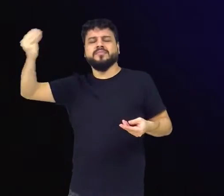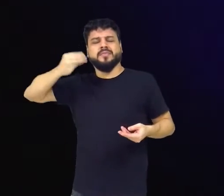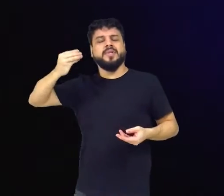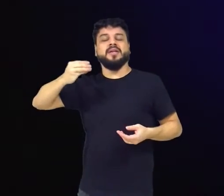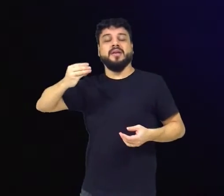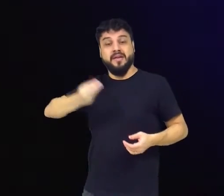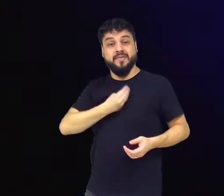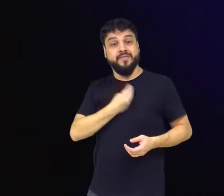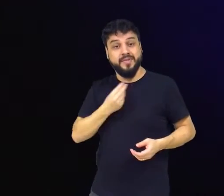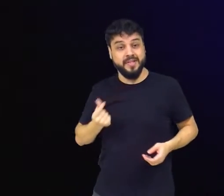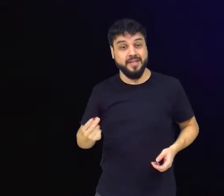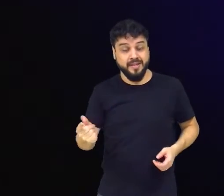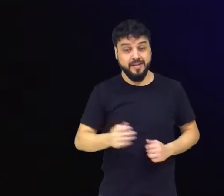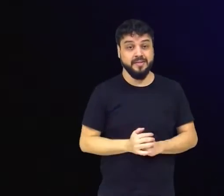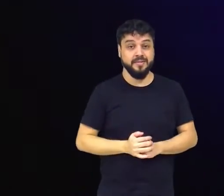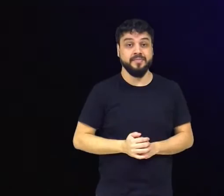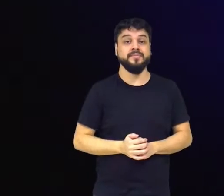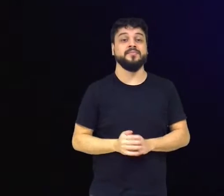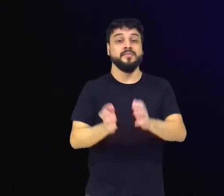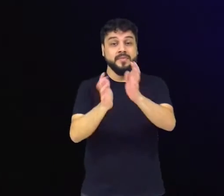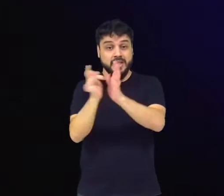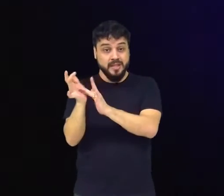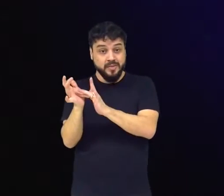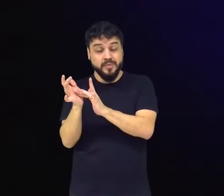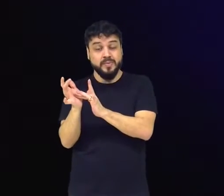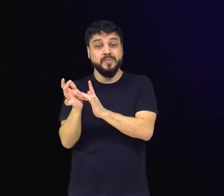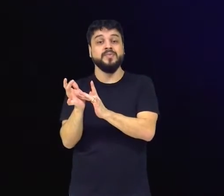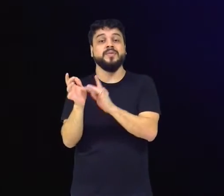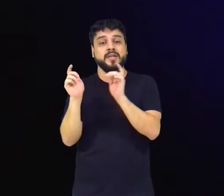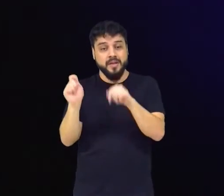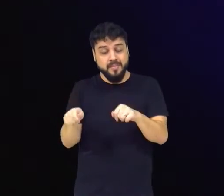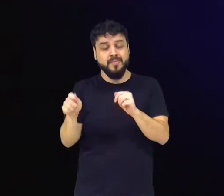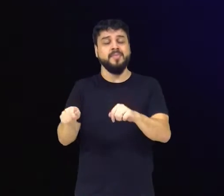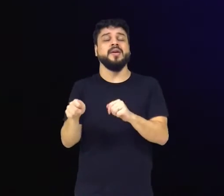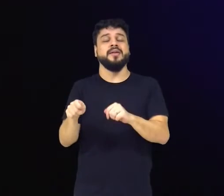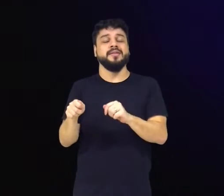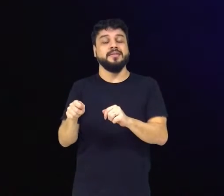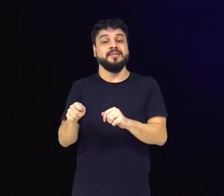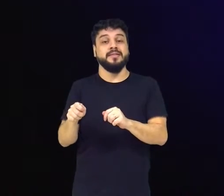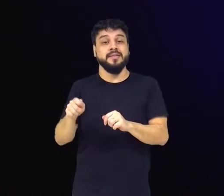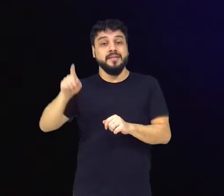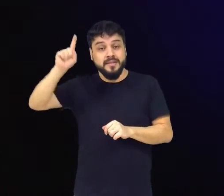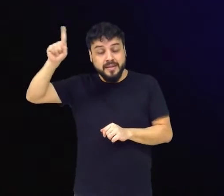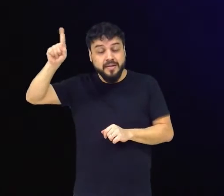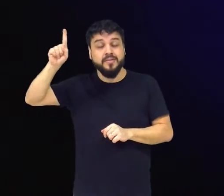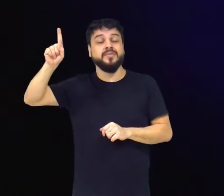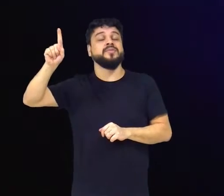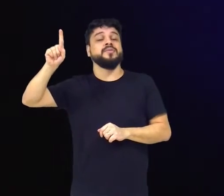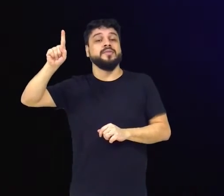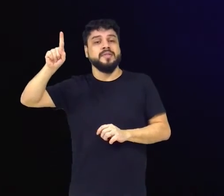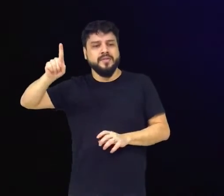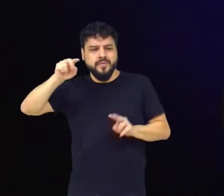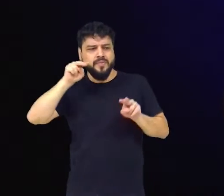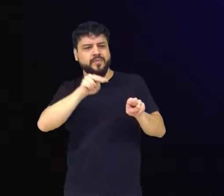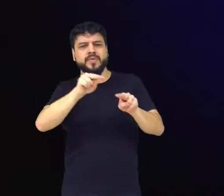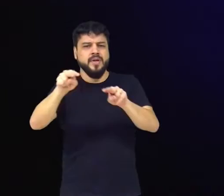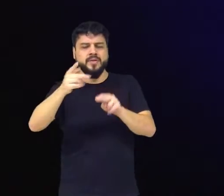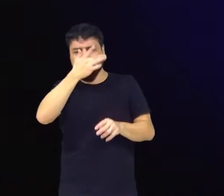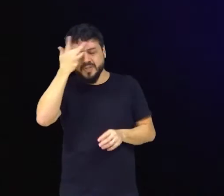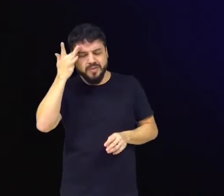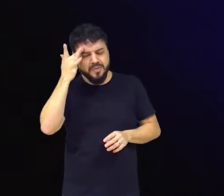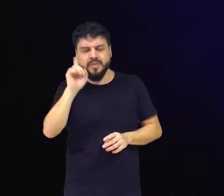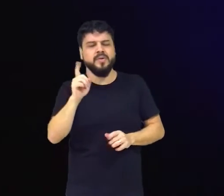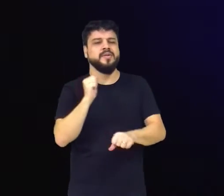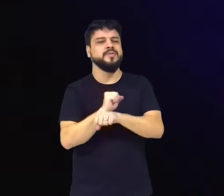potencializou quando Ele enviou Jesus, mesmo antes que houvesse arrependimento no coração do homem. Ou seja, o Senhor não esperou